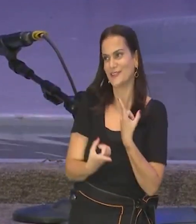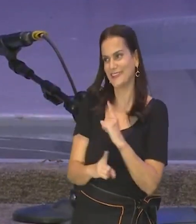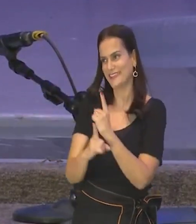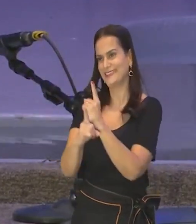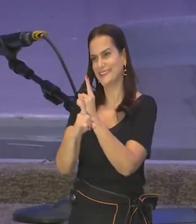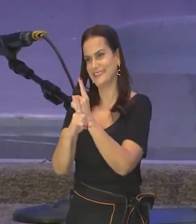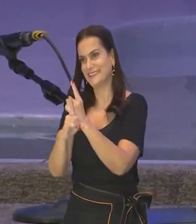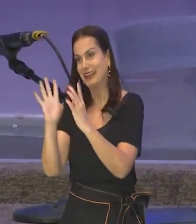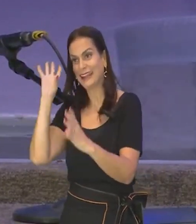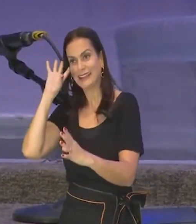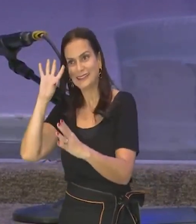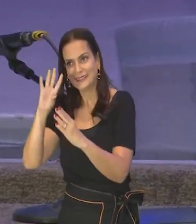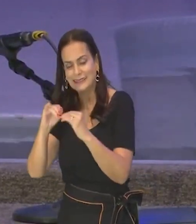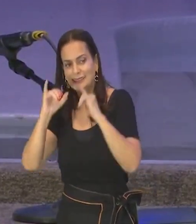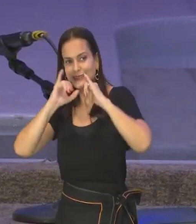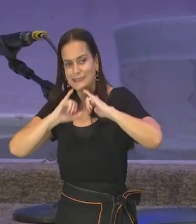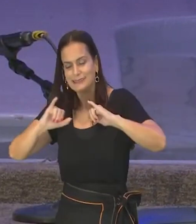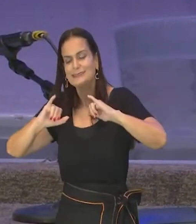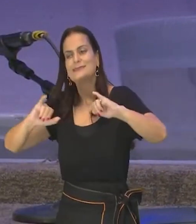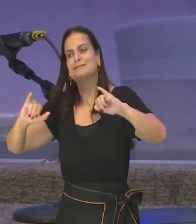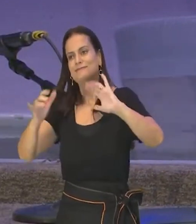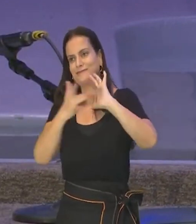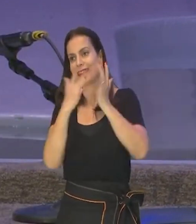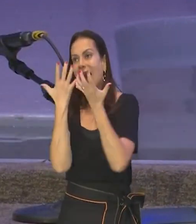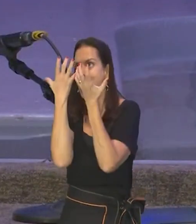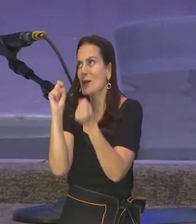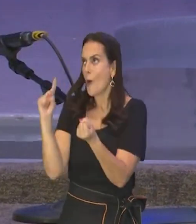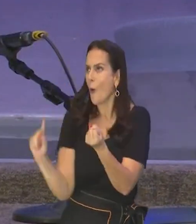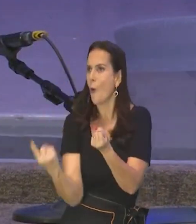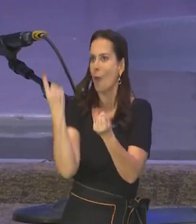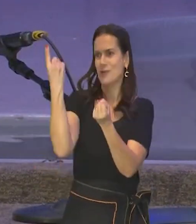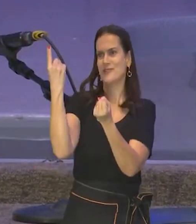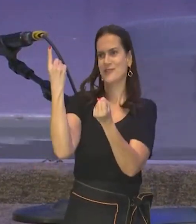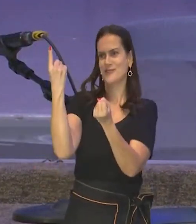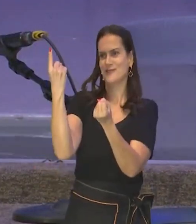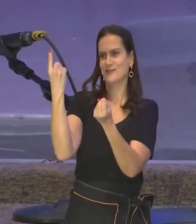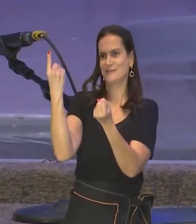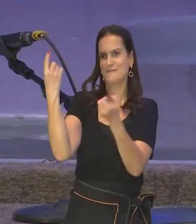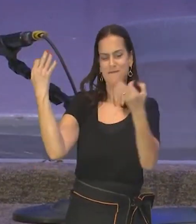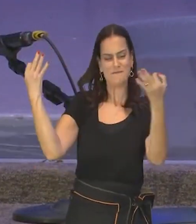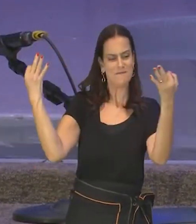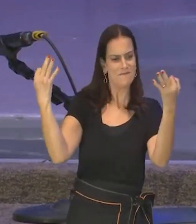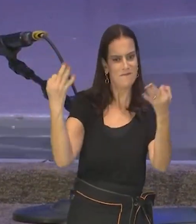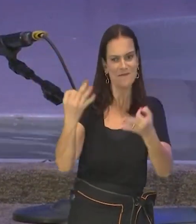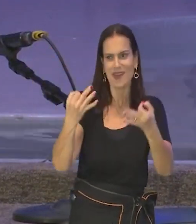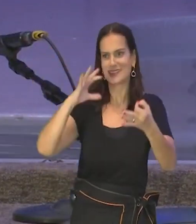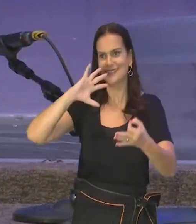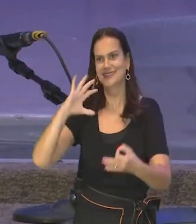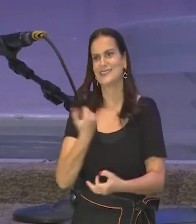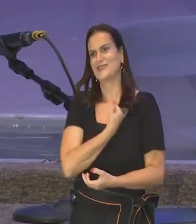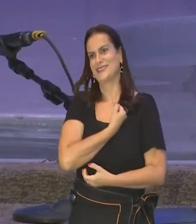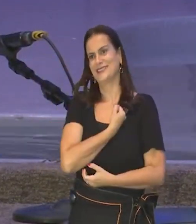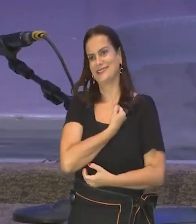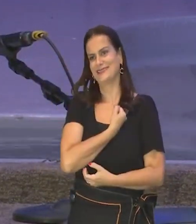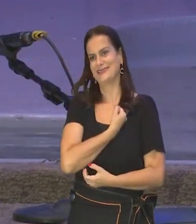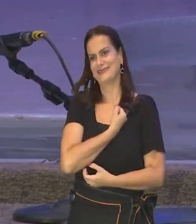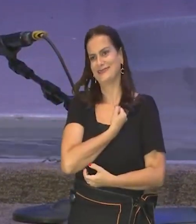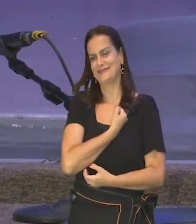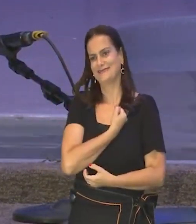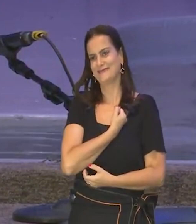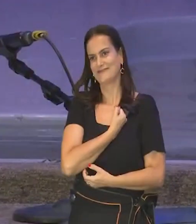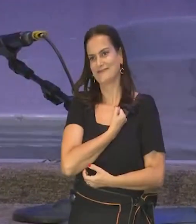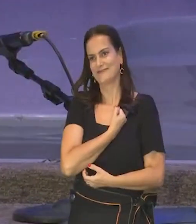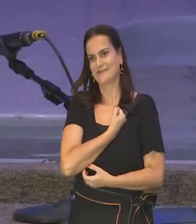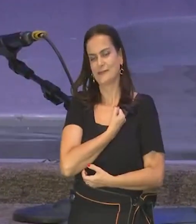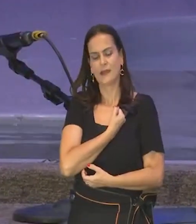que entenderam a mensagem do Senhor, aceitaram como único e suficiente Salvador.